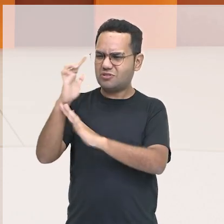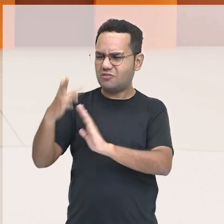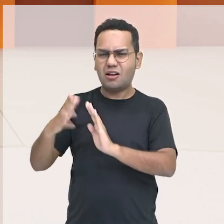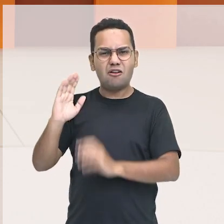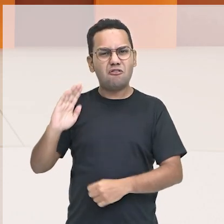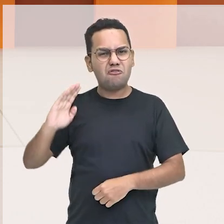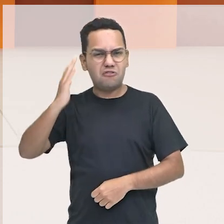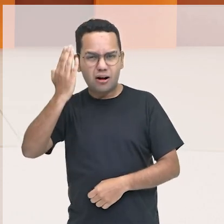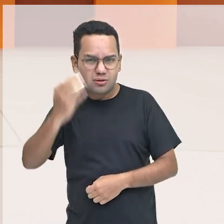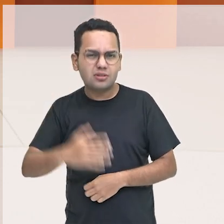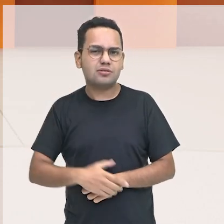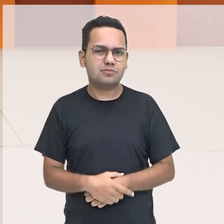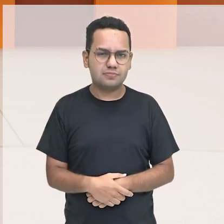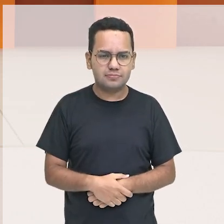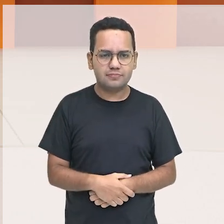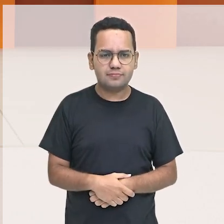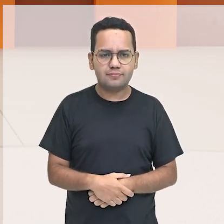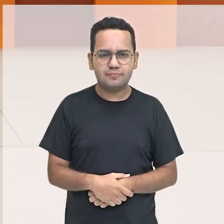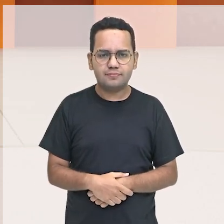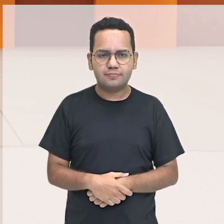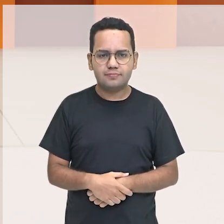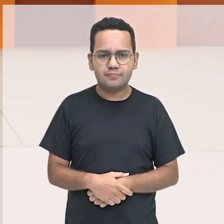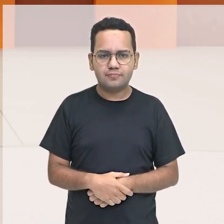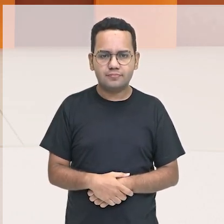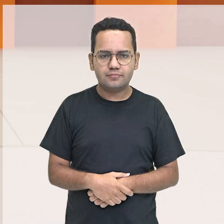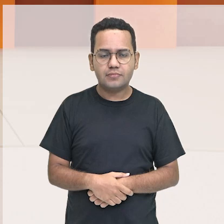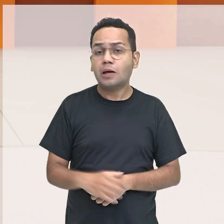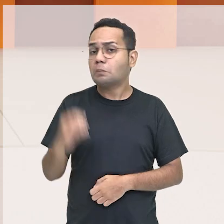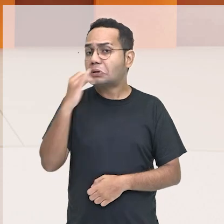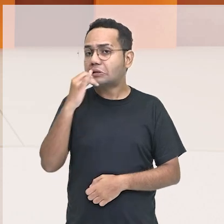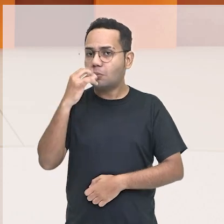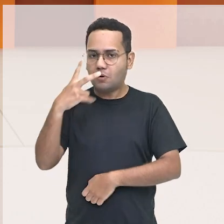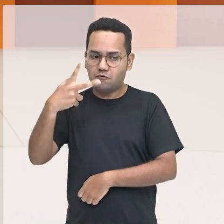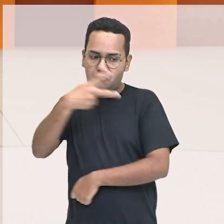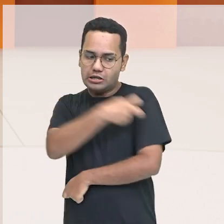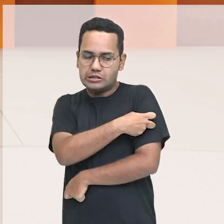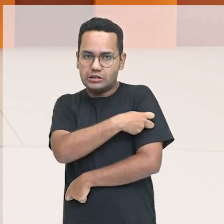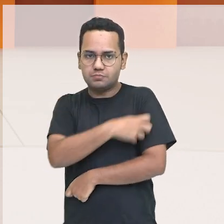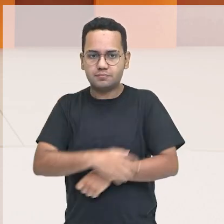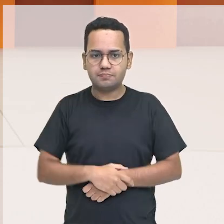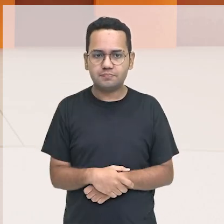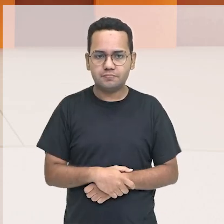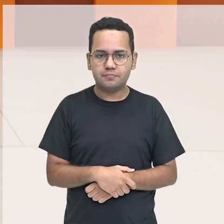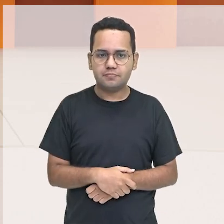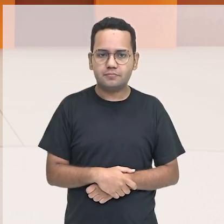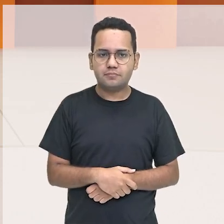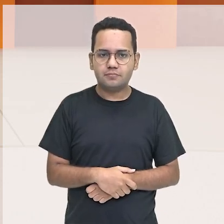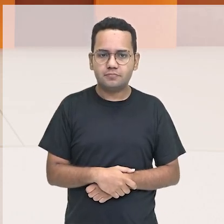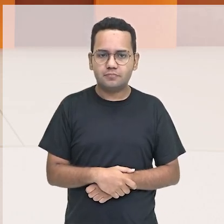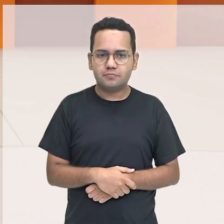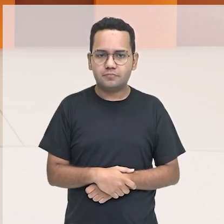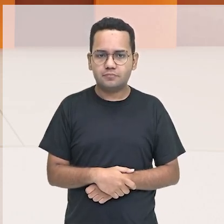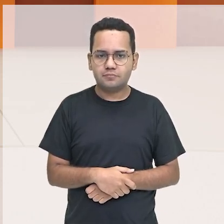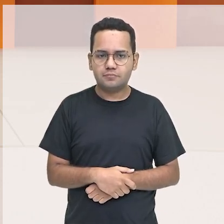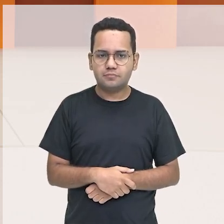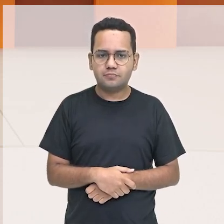Então, vejo o processo da vacinação, né? Que hoje o Brasil tem